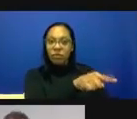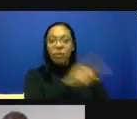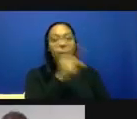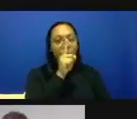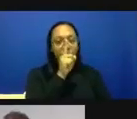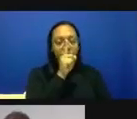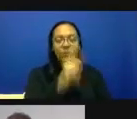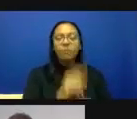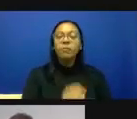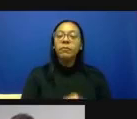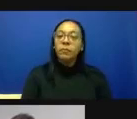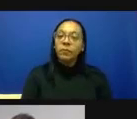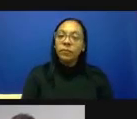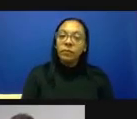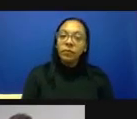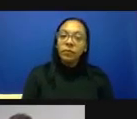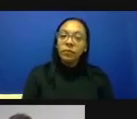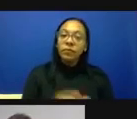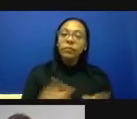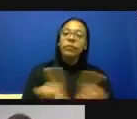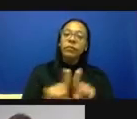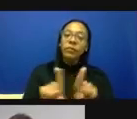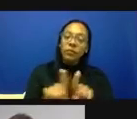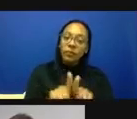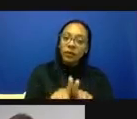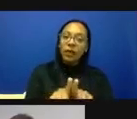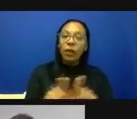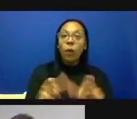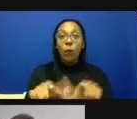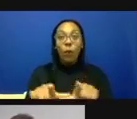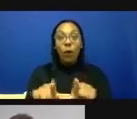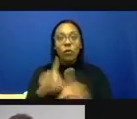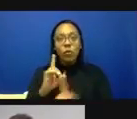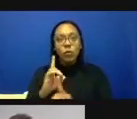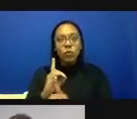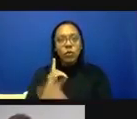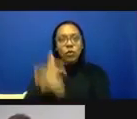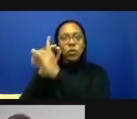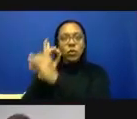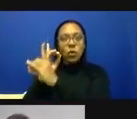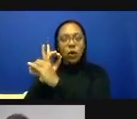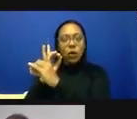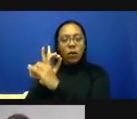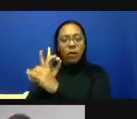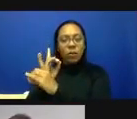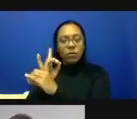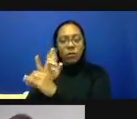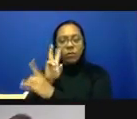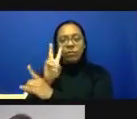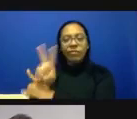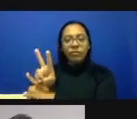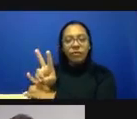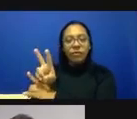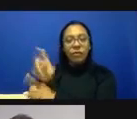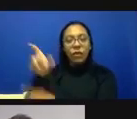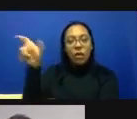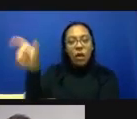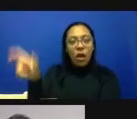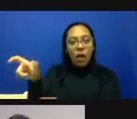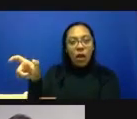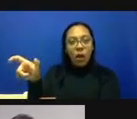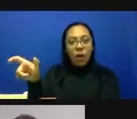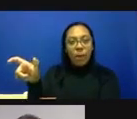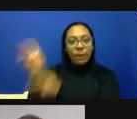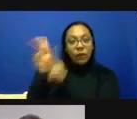vezes, quando se descobre ou quando se tem uma desconfiança mais forte, o agressor, ele promete mudança